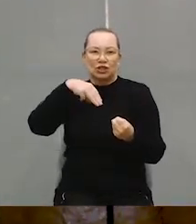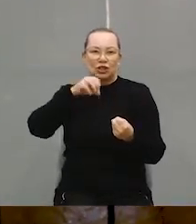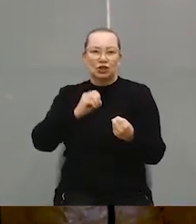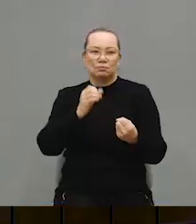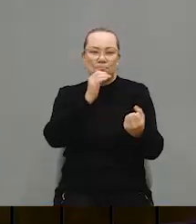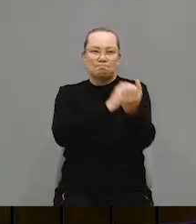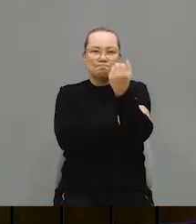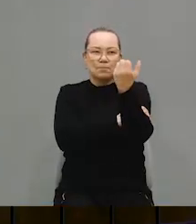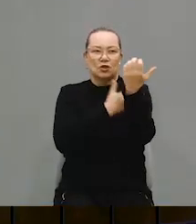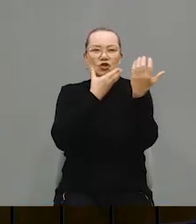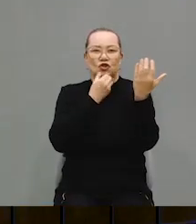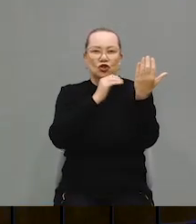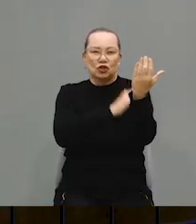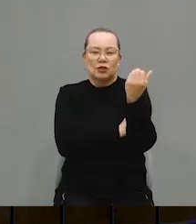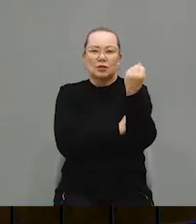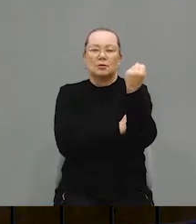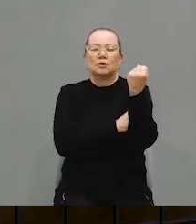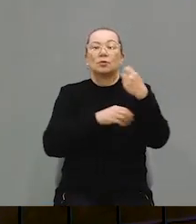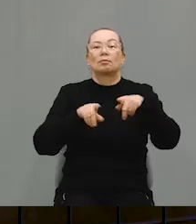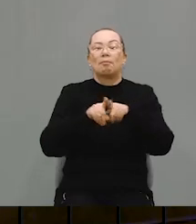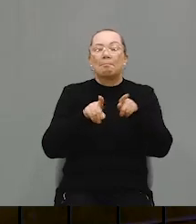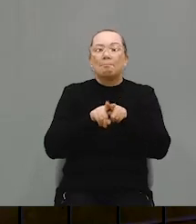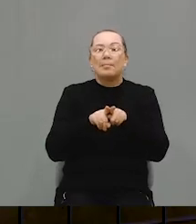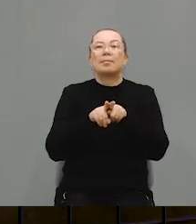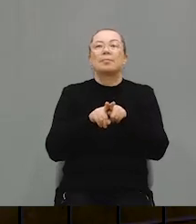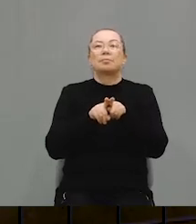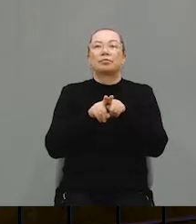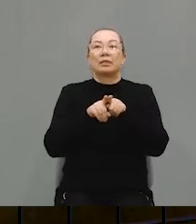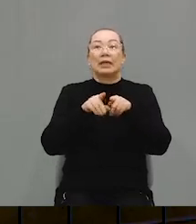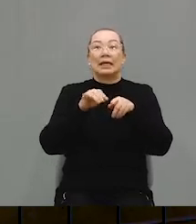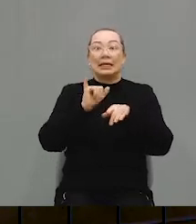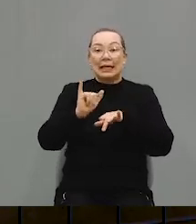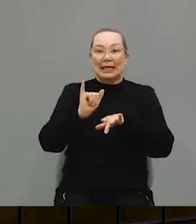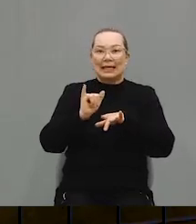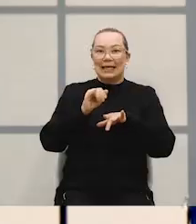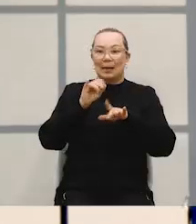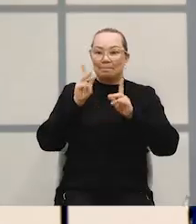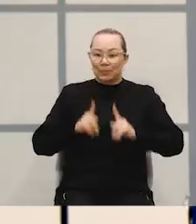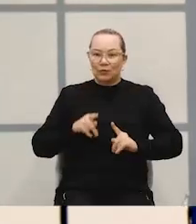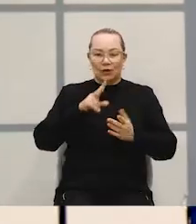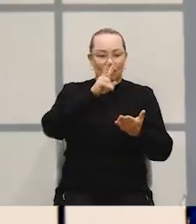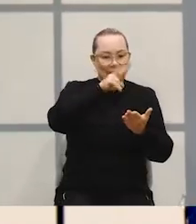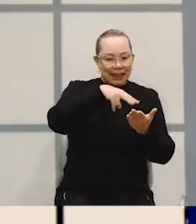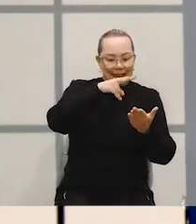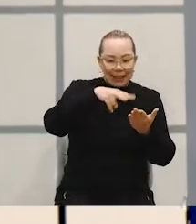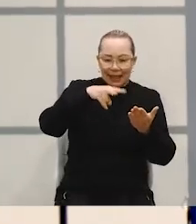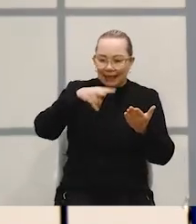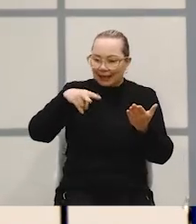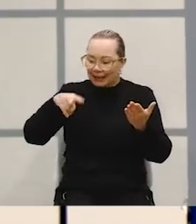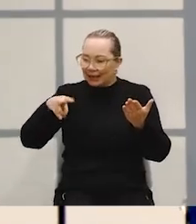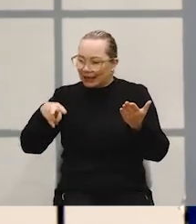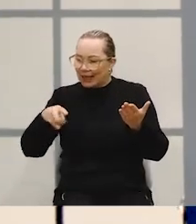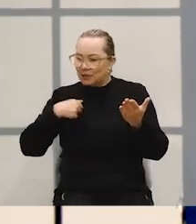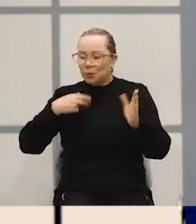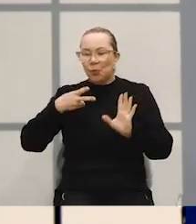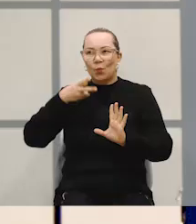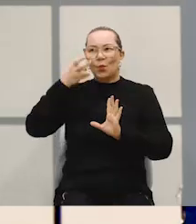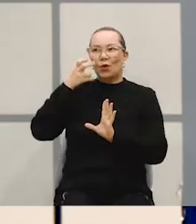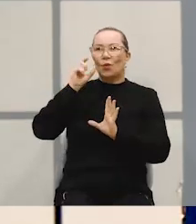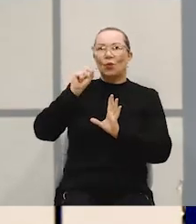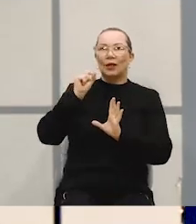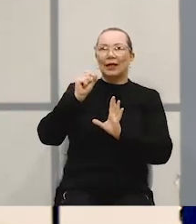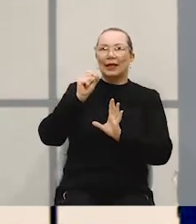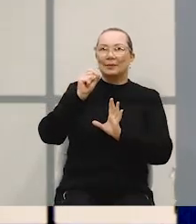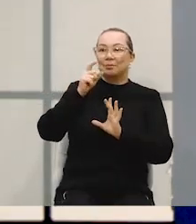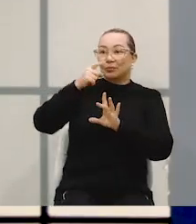a dia, e a sensação que dá para quem percorre as tiras é de que vocês